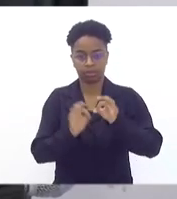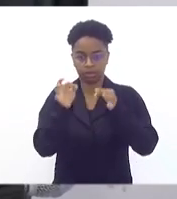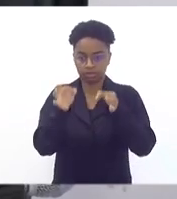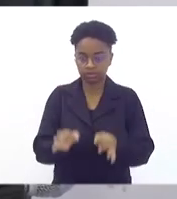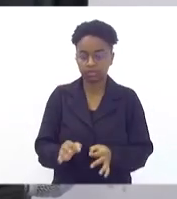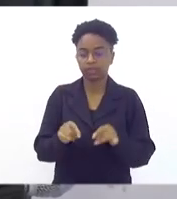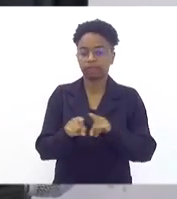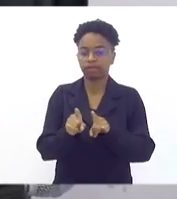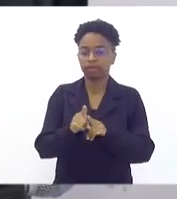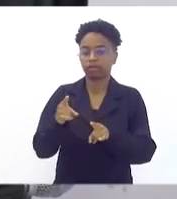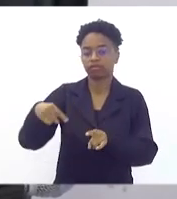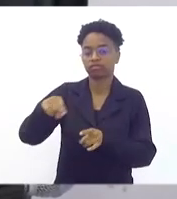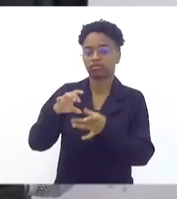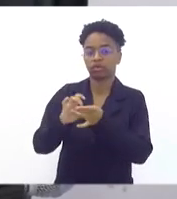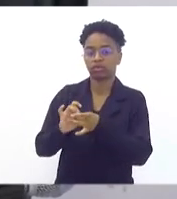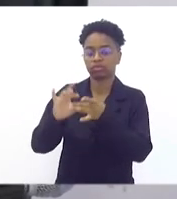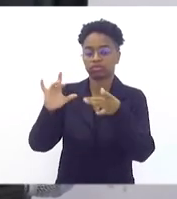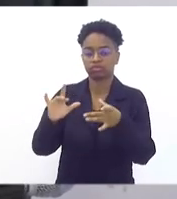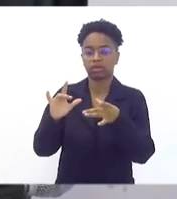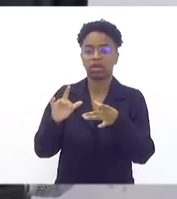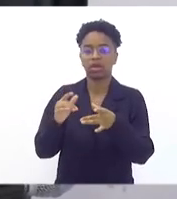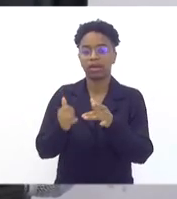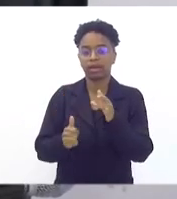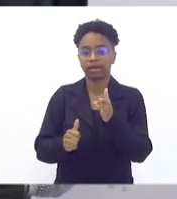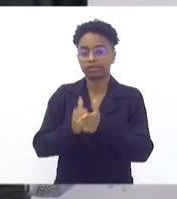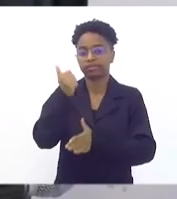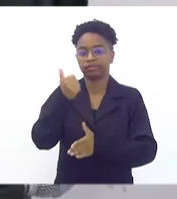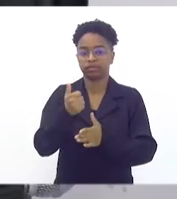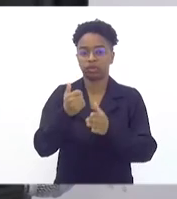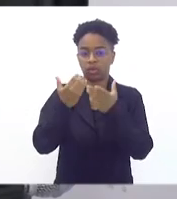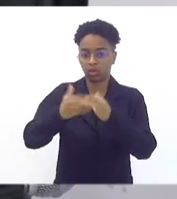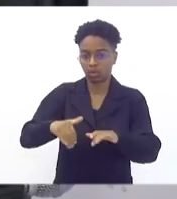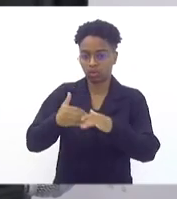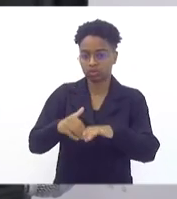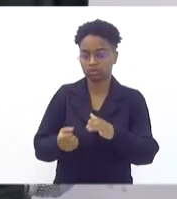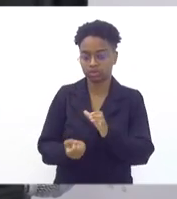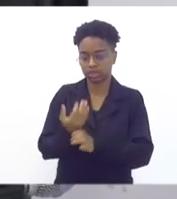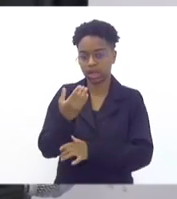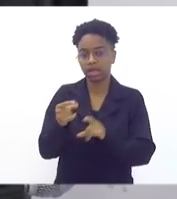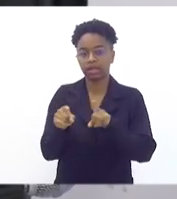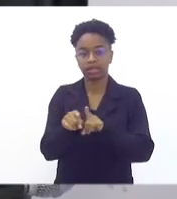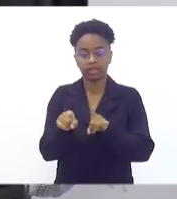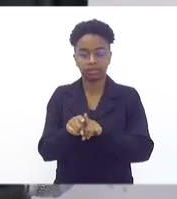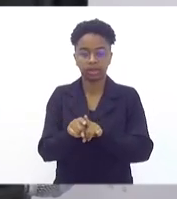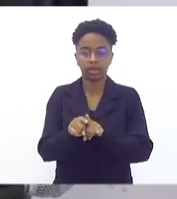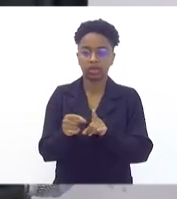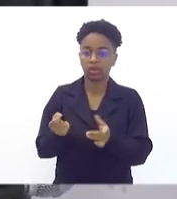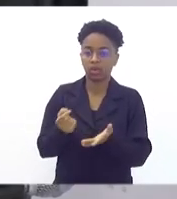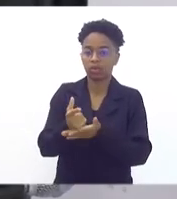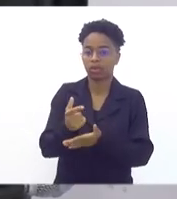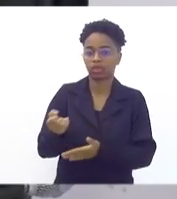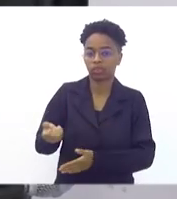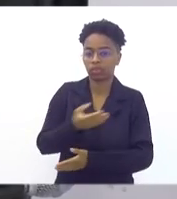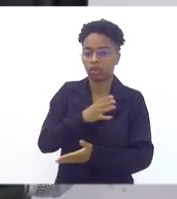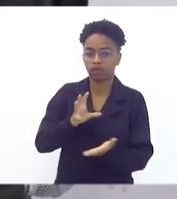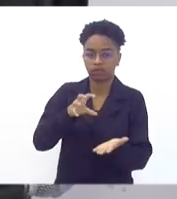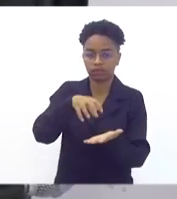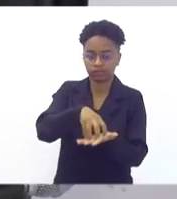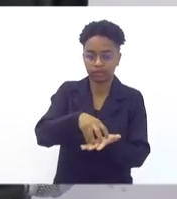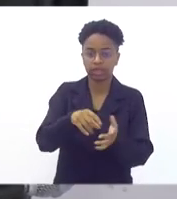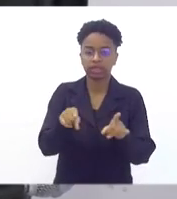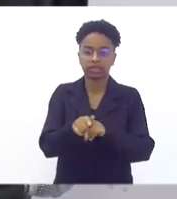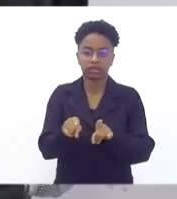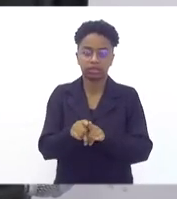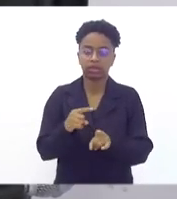autorização de vossa excelência para a realização do primeiro concurso público da nossa história e ainda para aquisição de uma nova e moderna sede para que